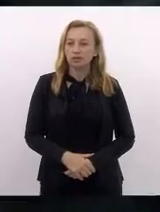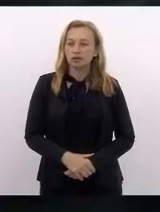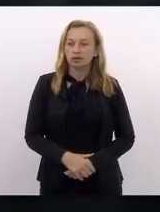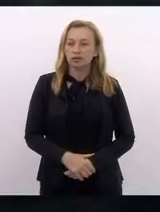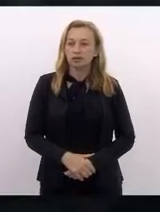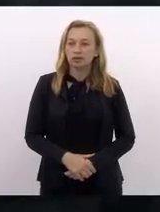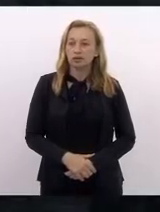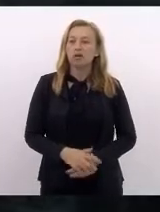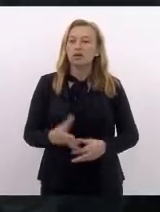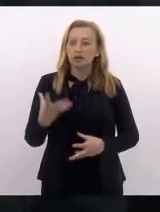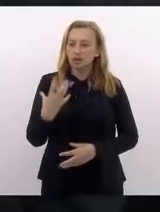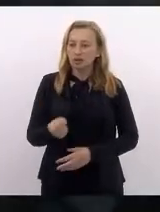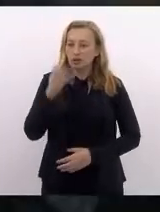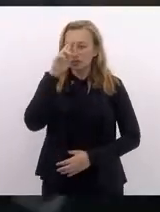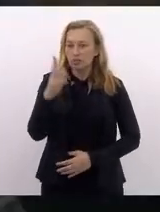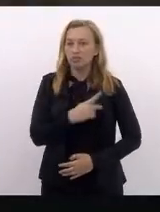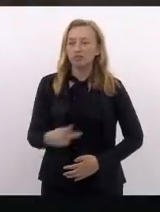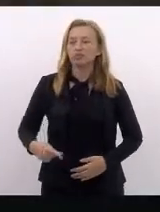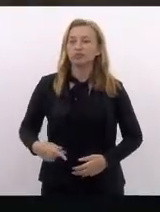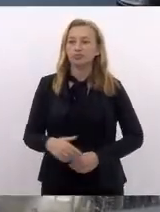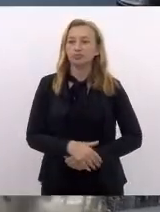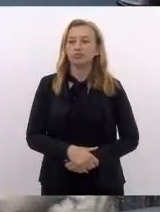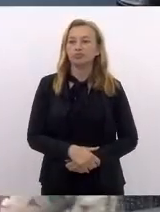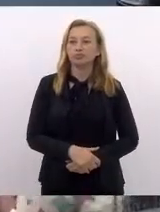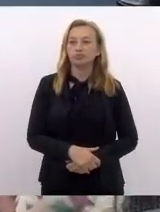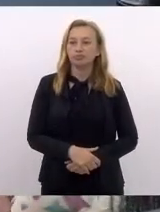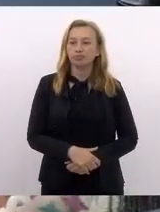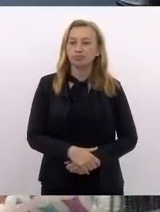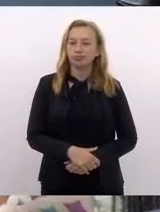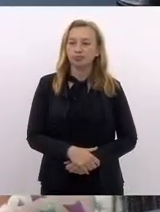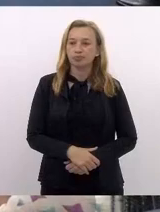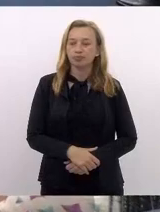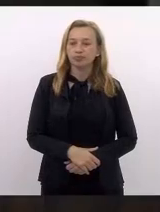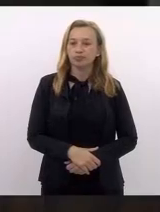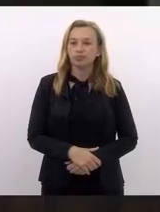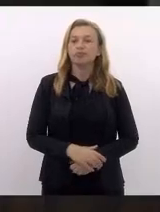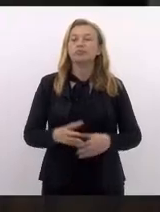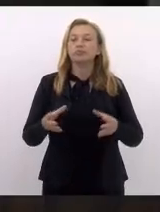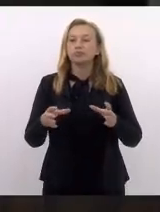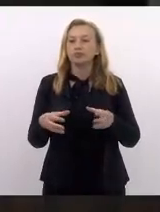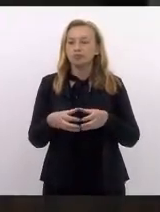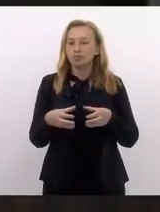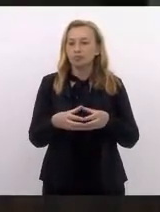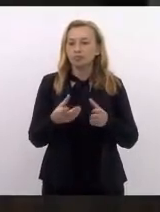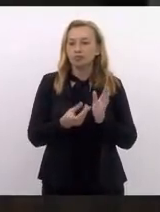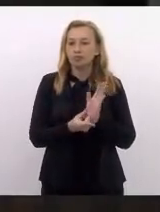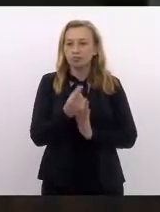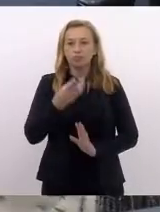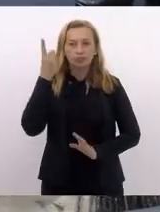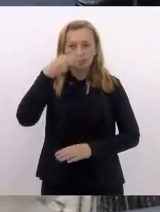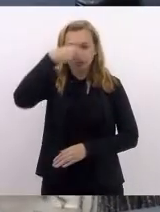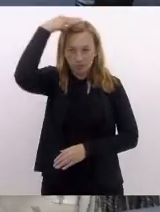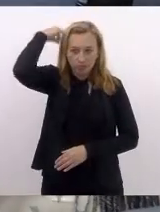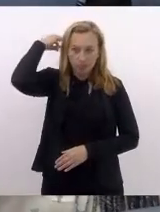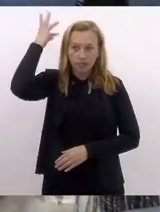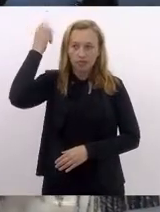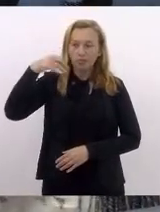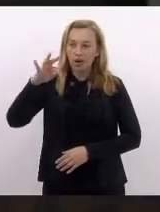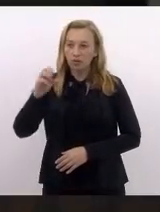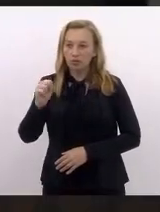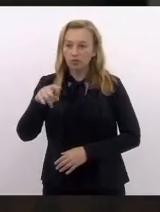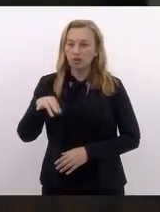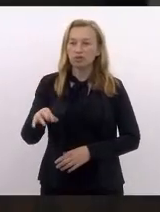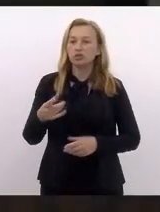e no mérito favorável presidente da Comissão de orçamento votos favoráveis para